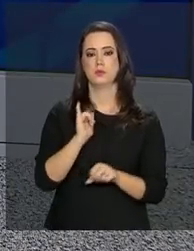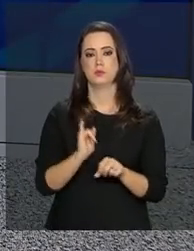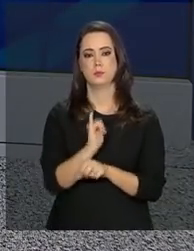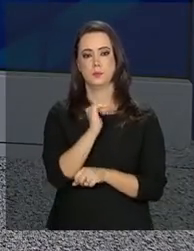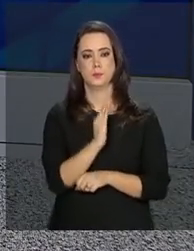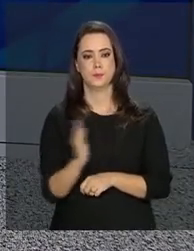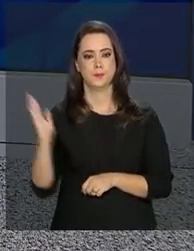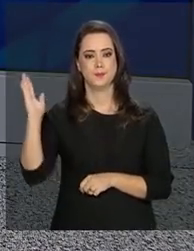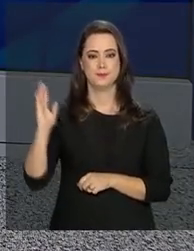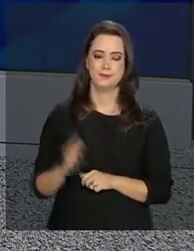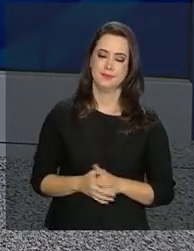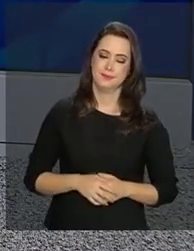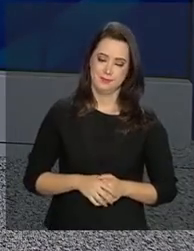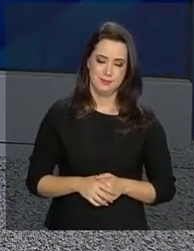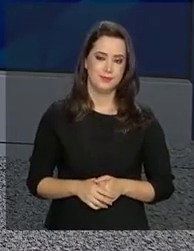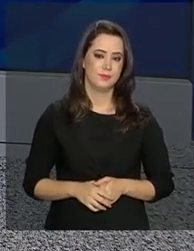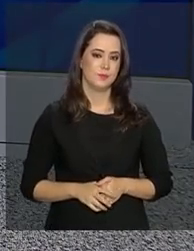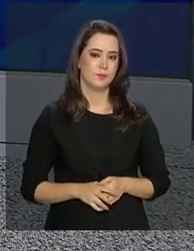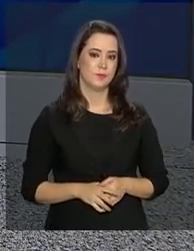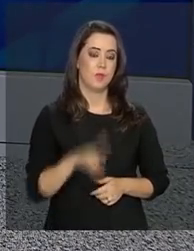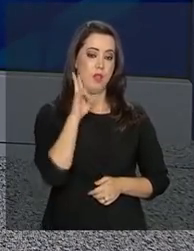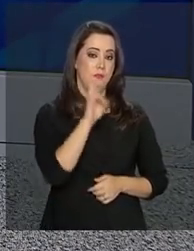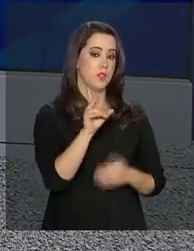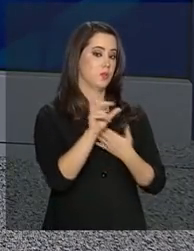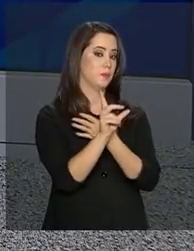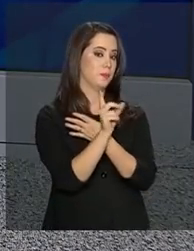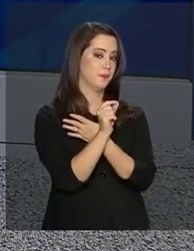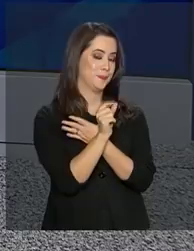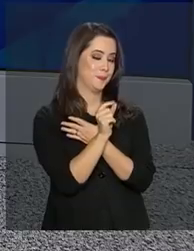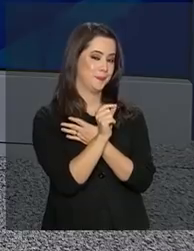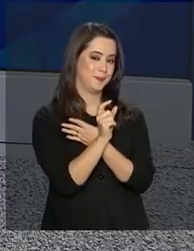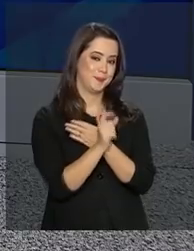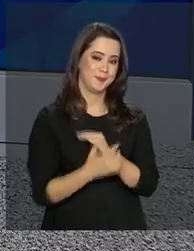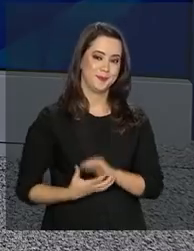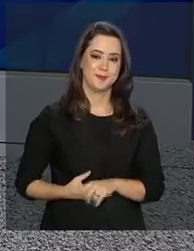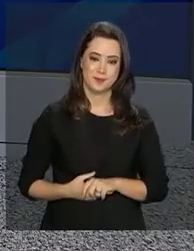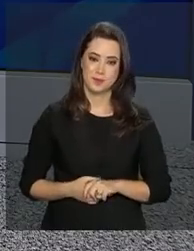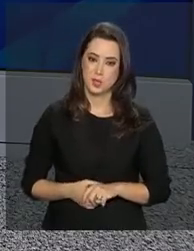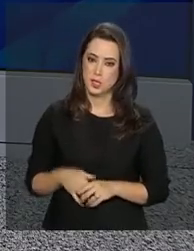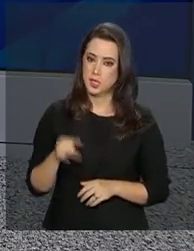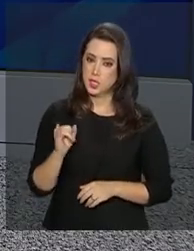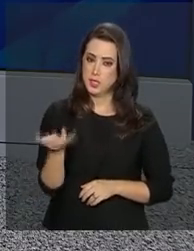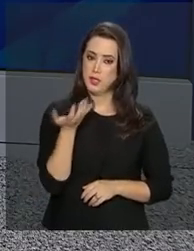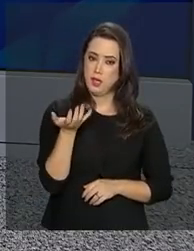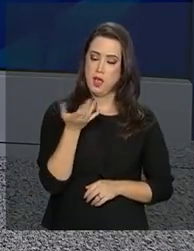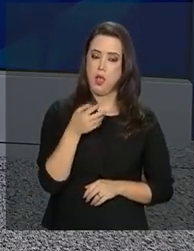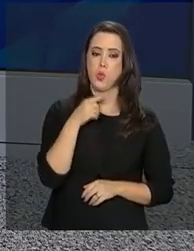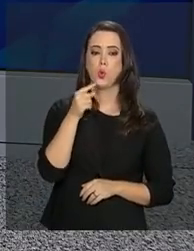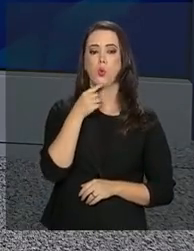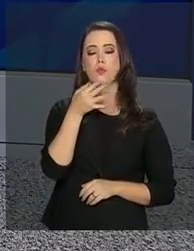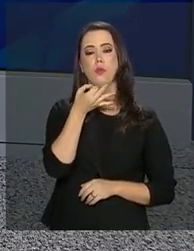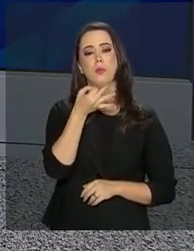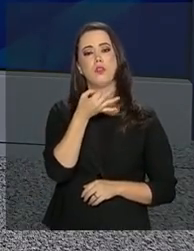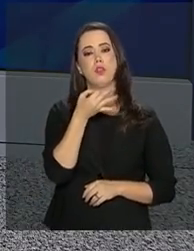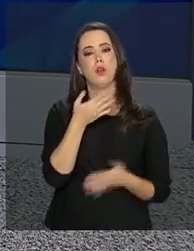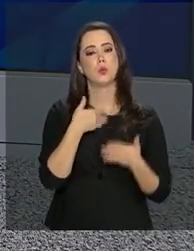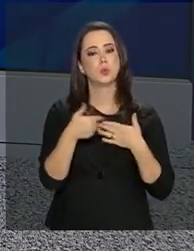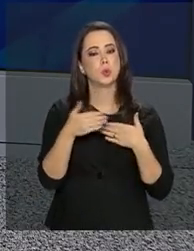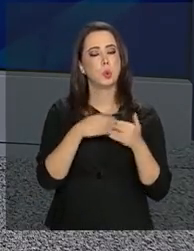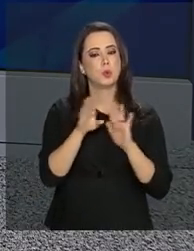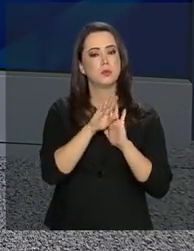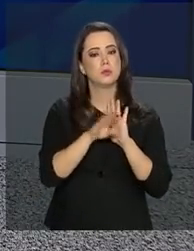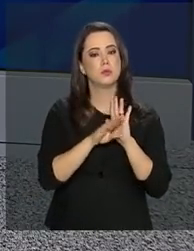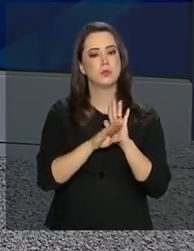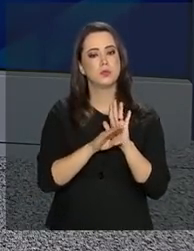estão em nosso canal no youtube acesse também o nosso perfil no twitter e se você quiser pode mandar sugestões de reportagens o